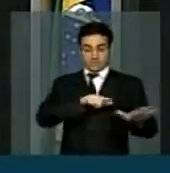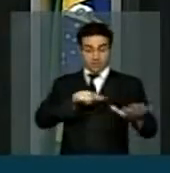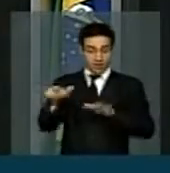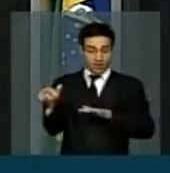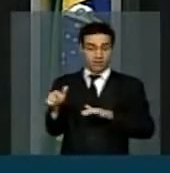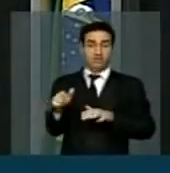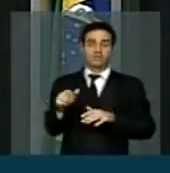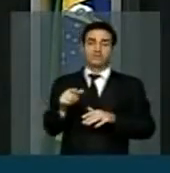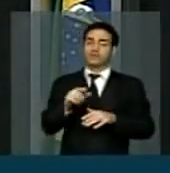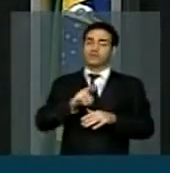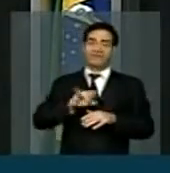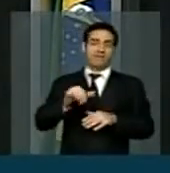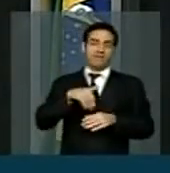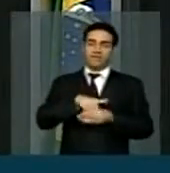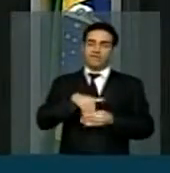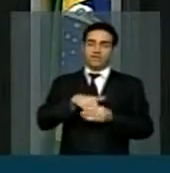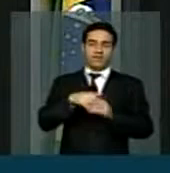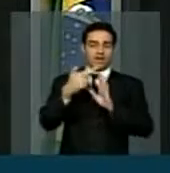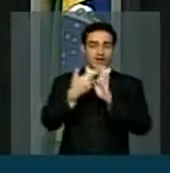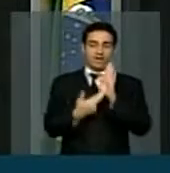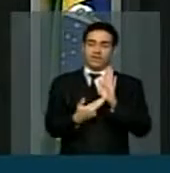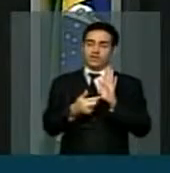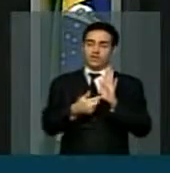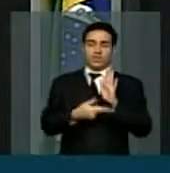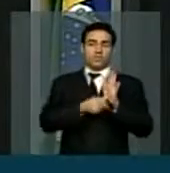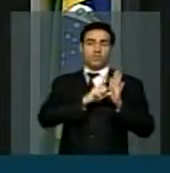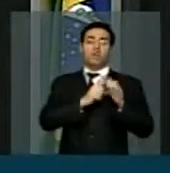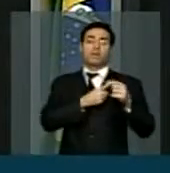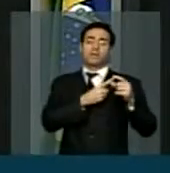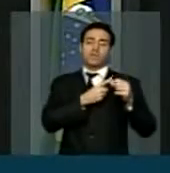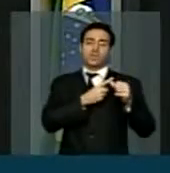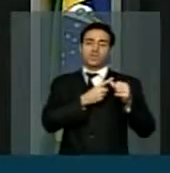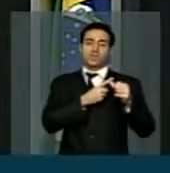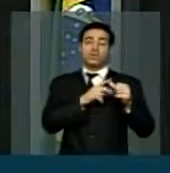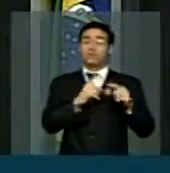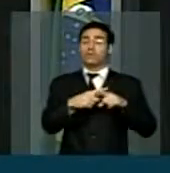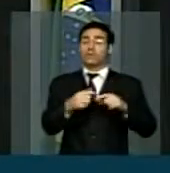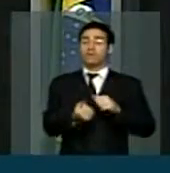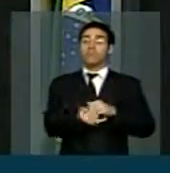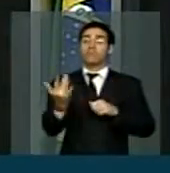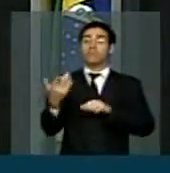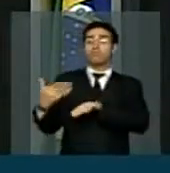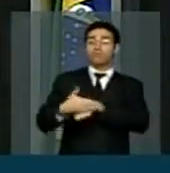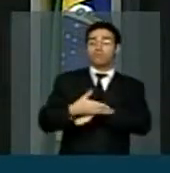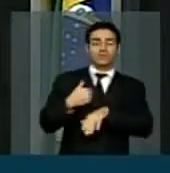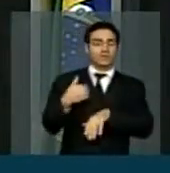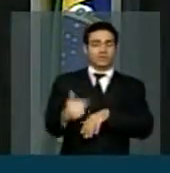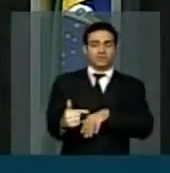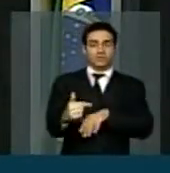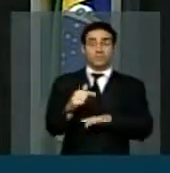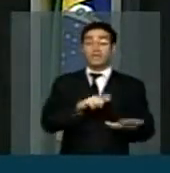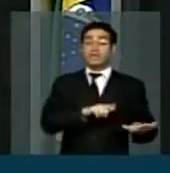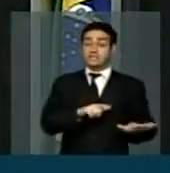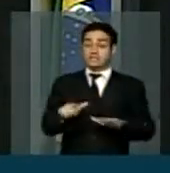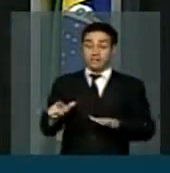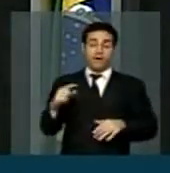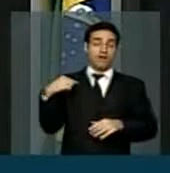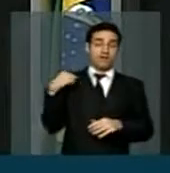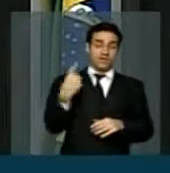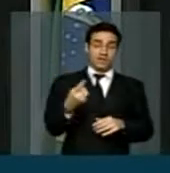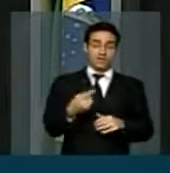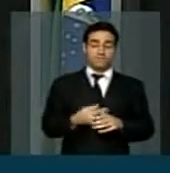semana não votaremos o relatório preliminar, porque não vai ter quórum. Na semana que vem, iniciar